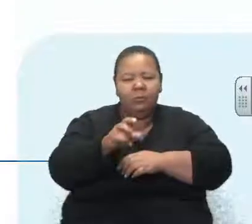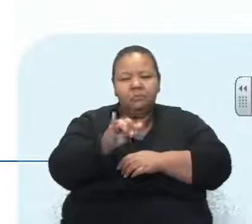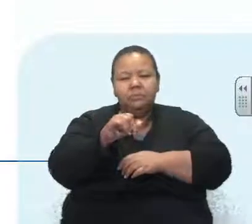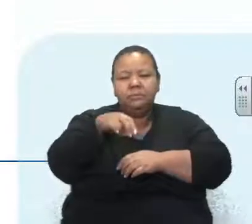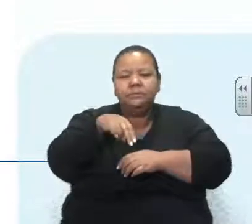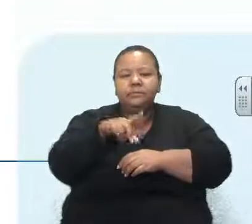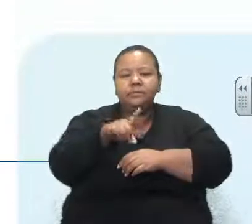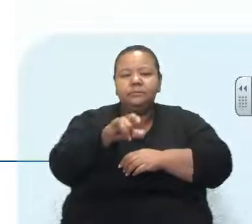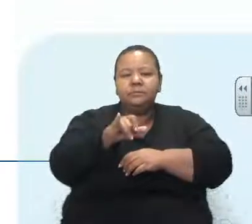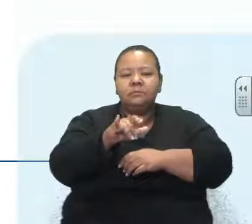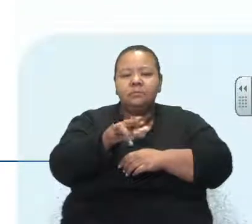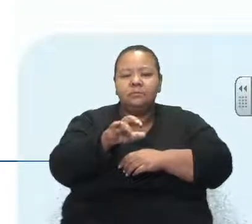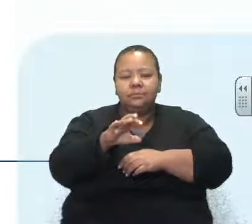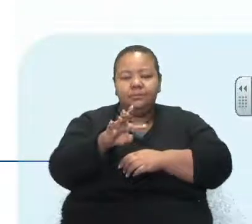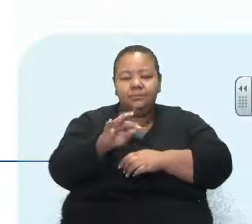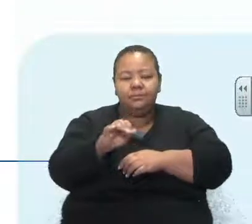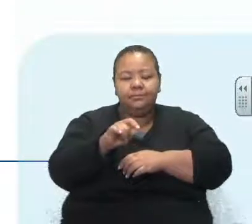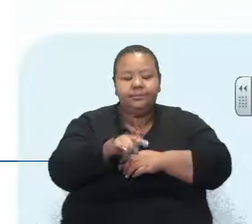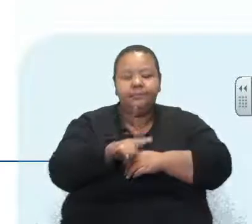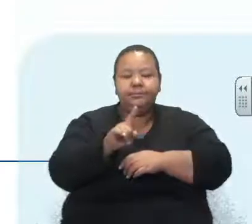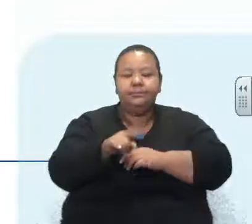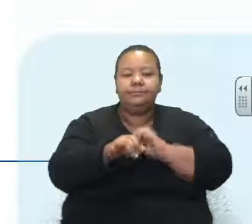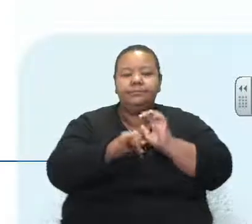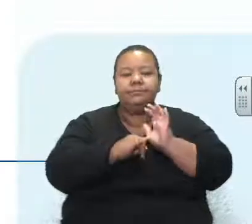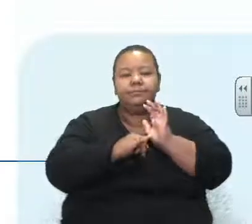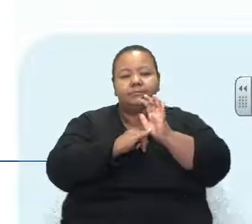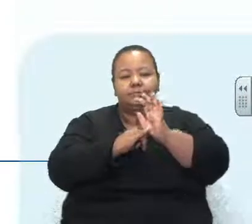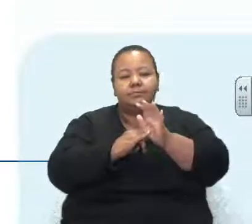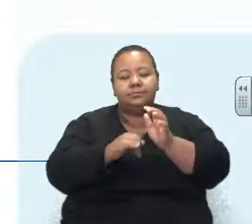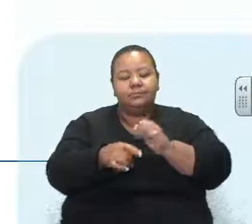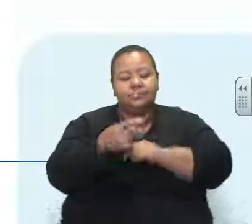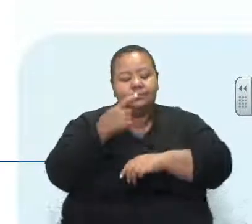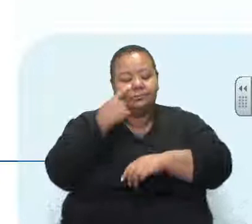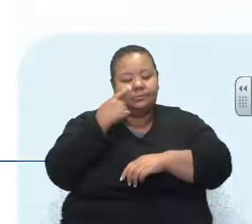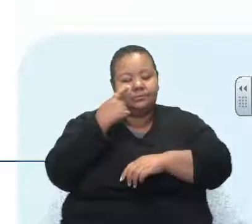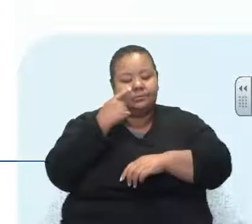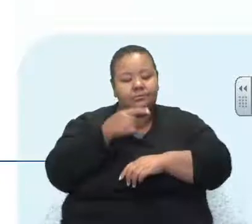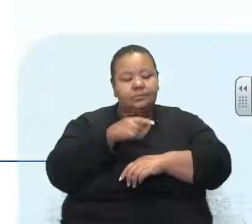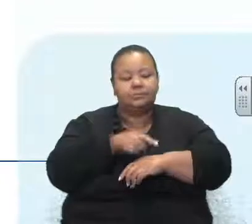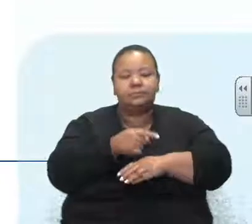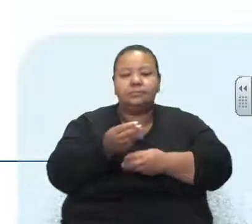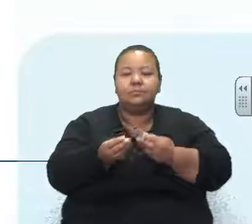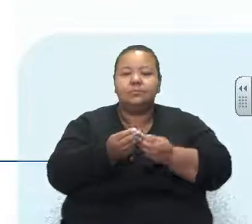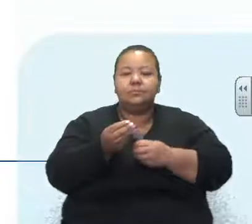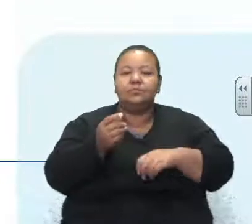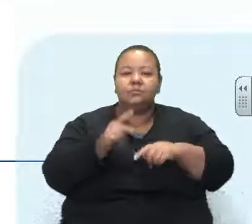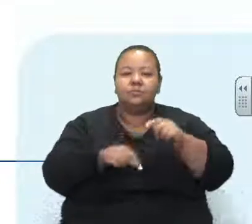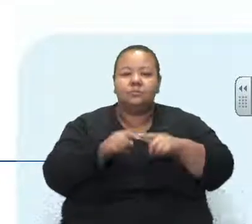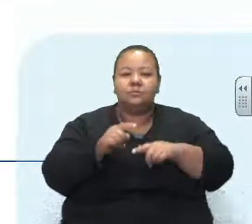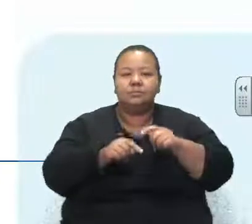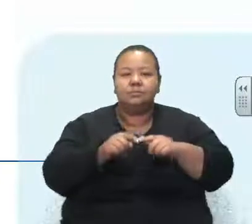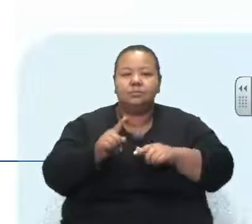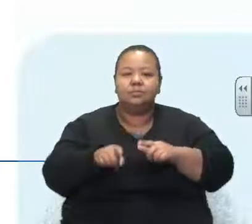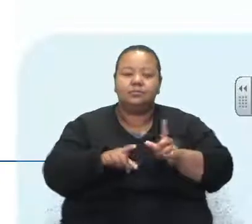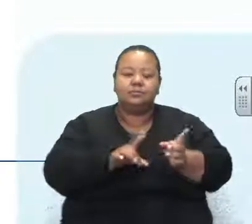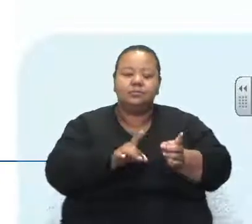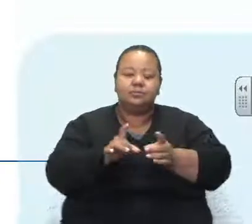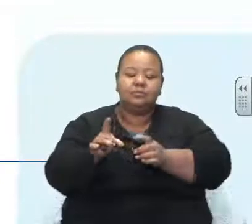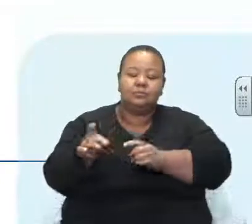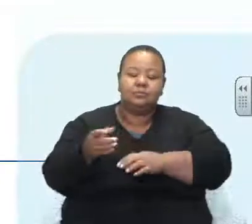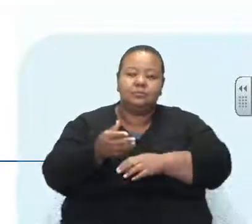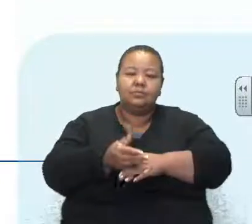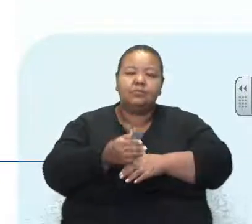aí, a partir desses indicadores comerciais, eu vou analisar como que o meu produto está comercializado,